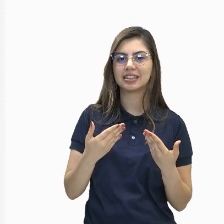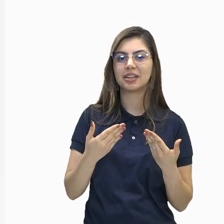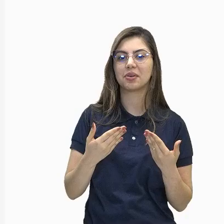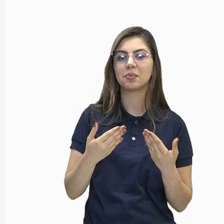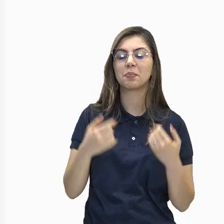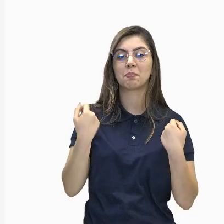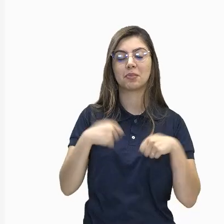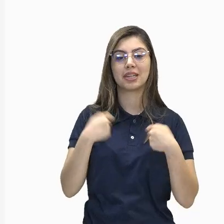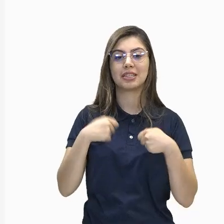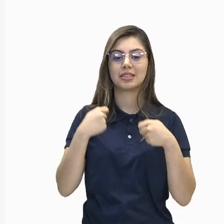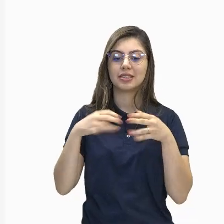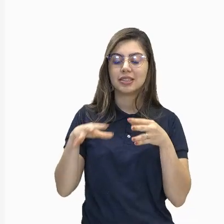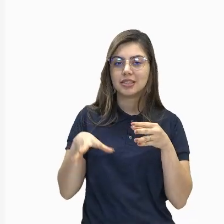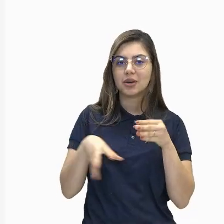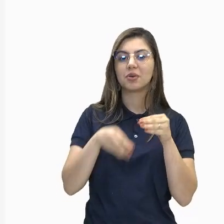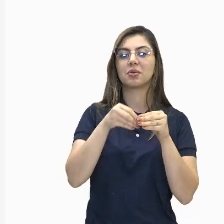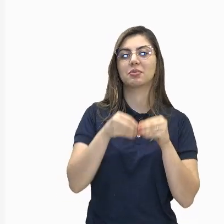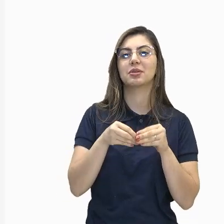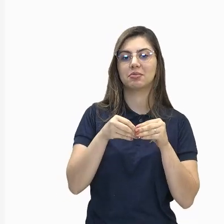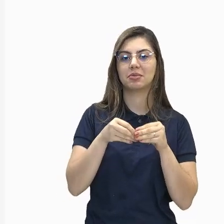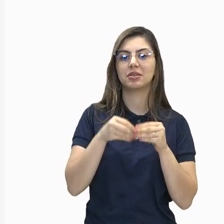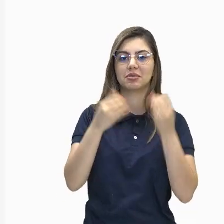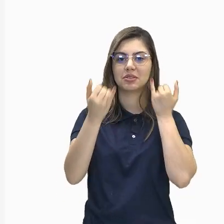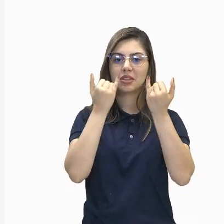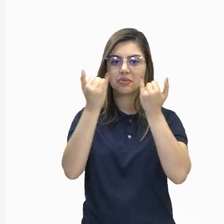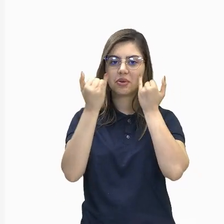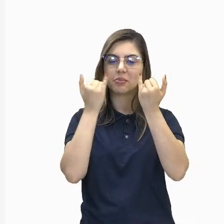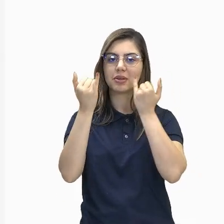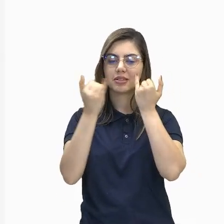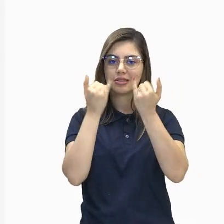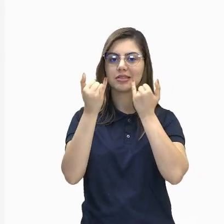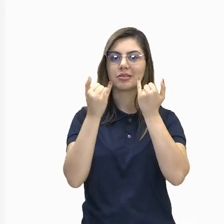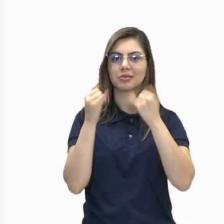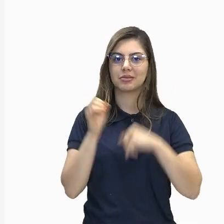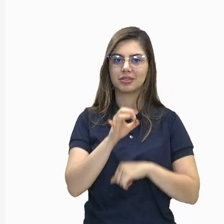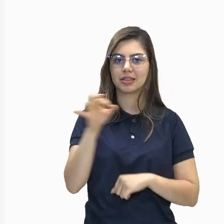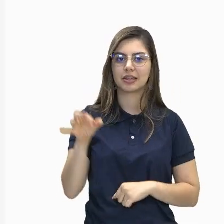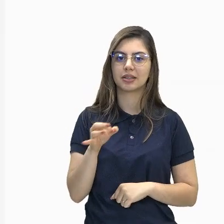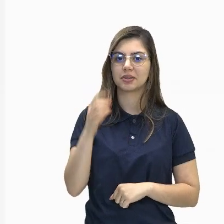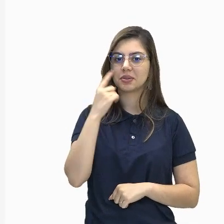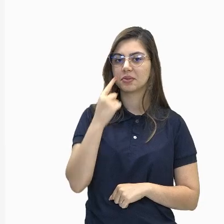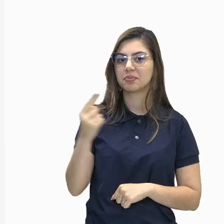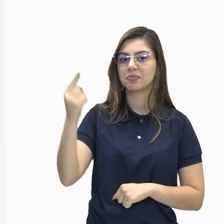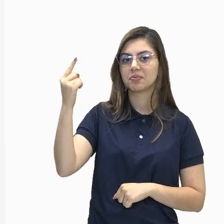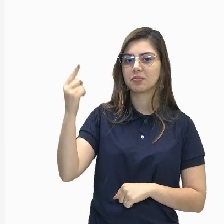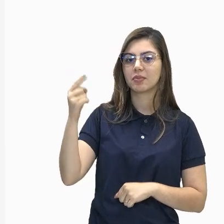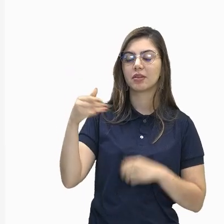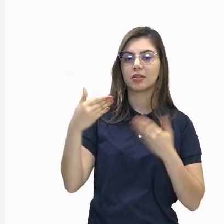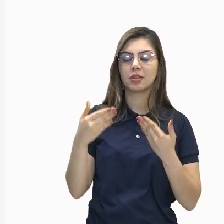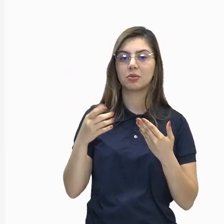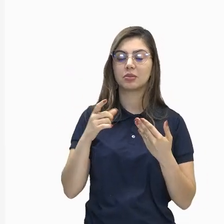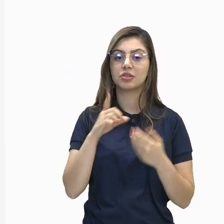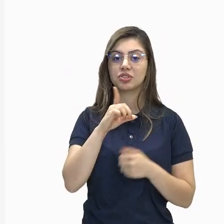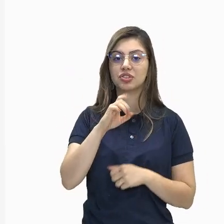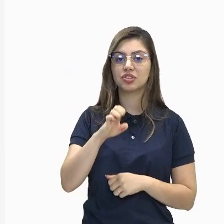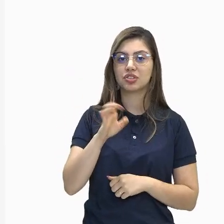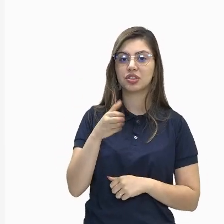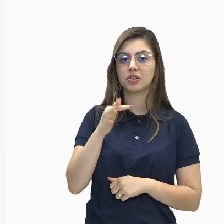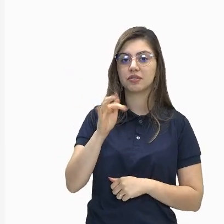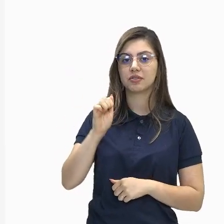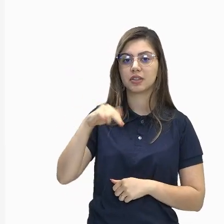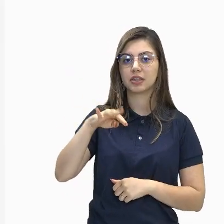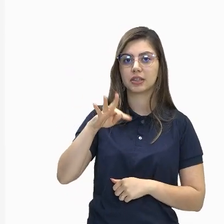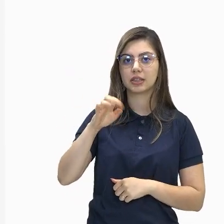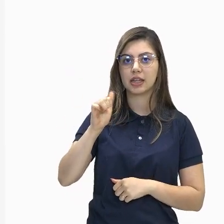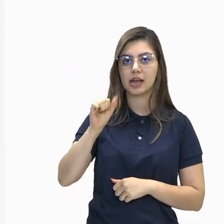fantasma completa exatamente a informação da palavra medo, do substantivo medo, que é um nome,